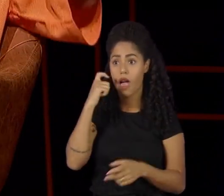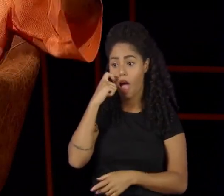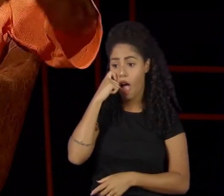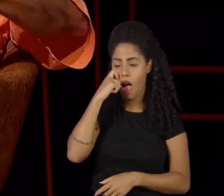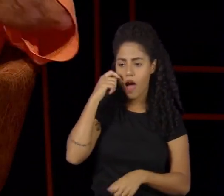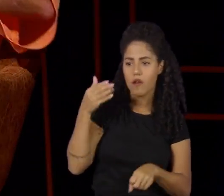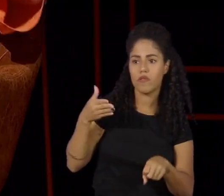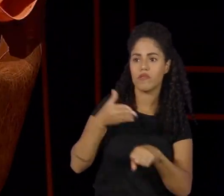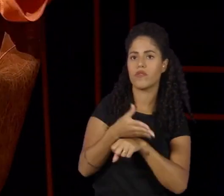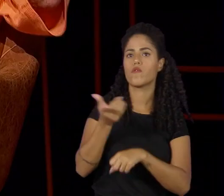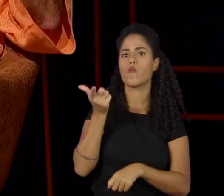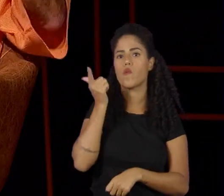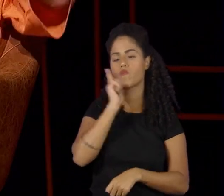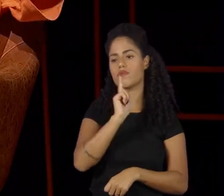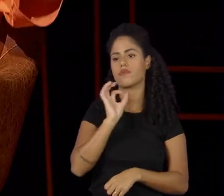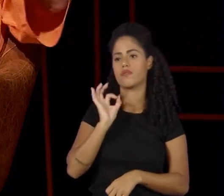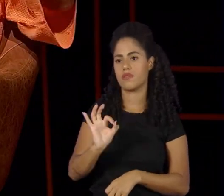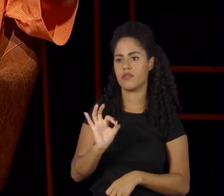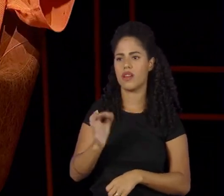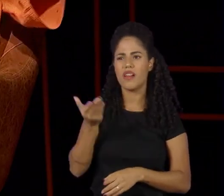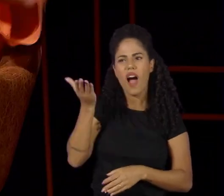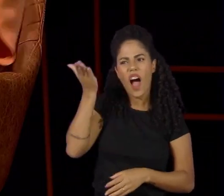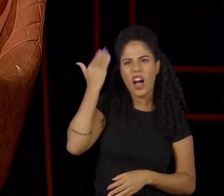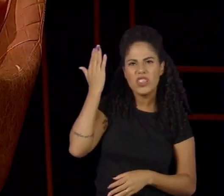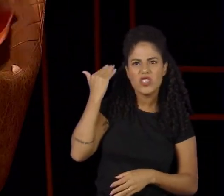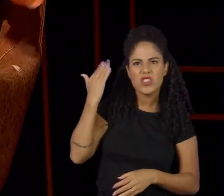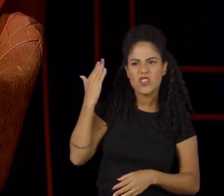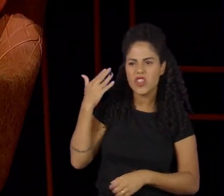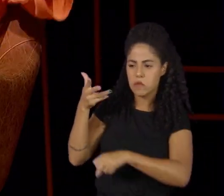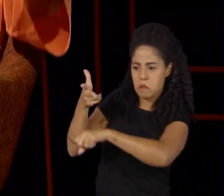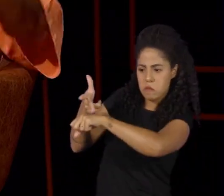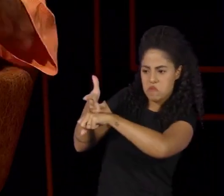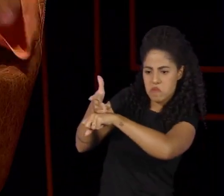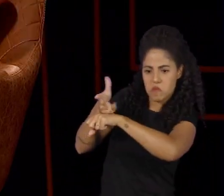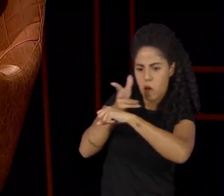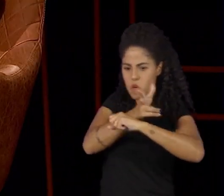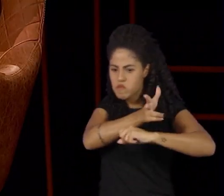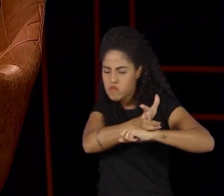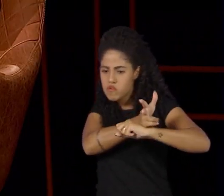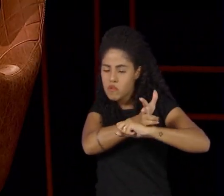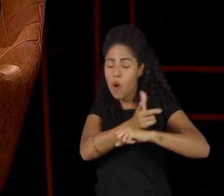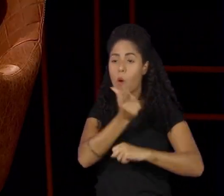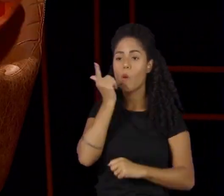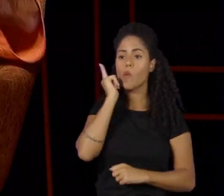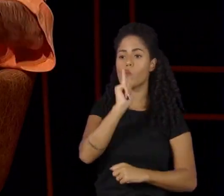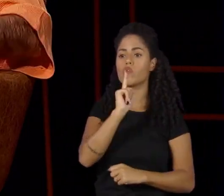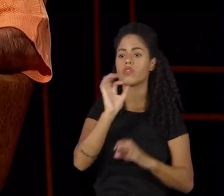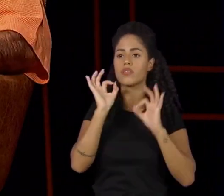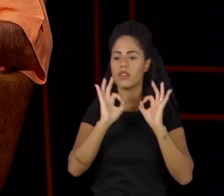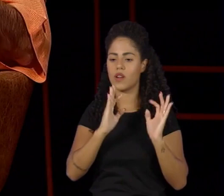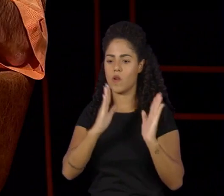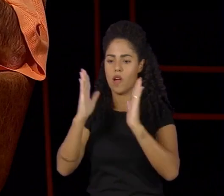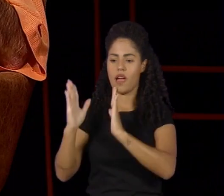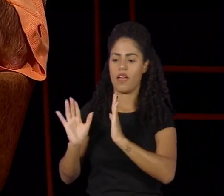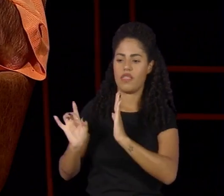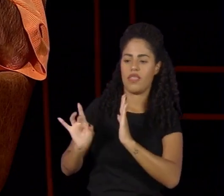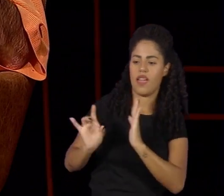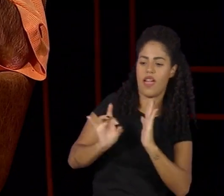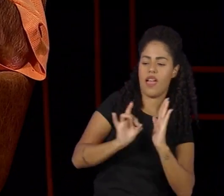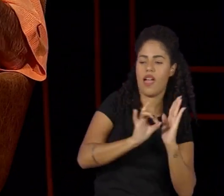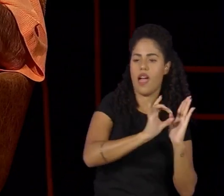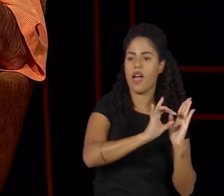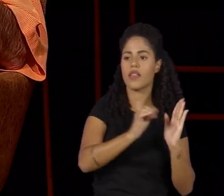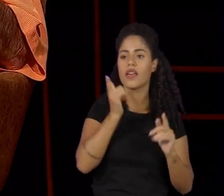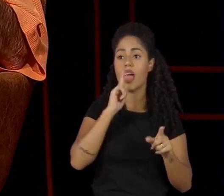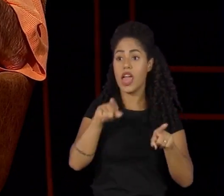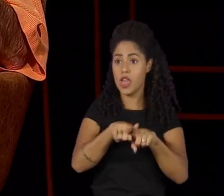os gravadores, aqueles gravadores de rolo, uns gravadores grandes, assim, que gravava o capítulo da novela. Mas eu fiz